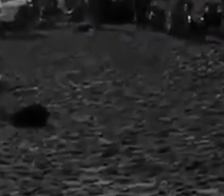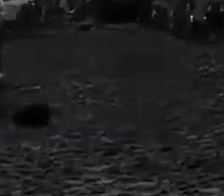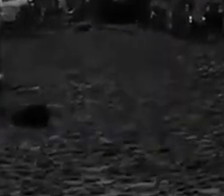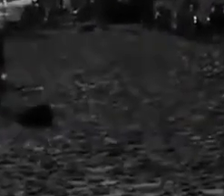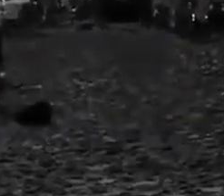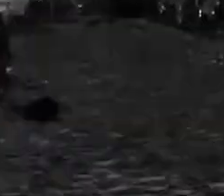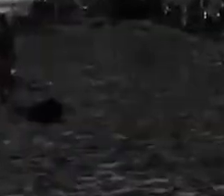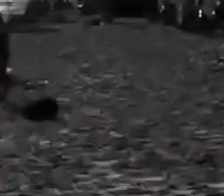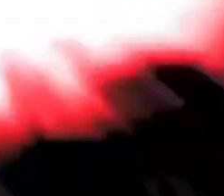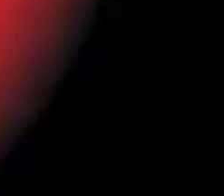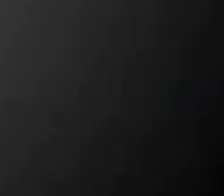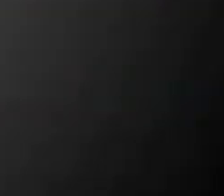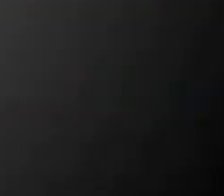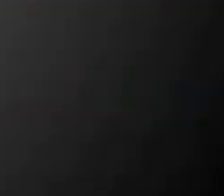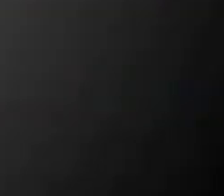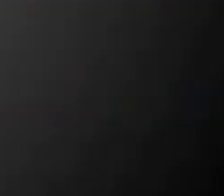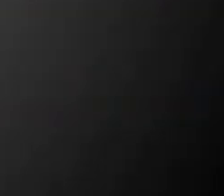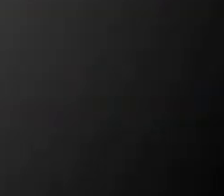todos